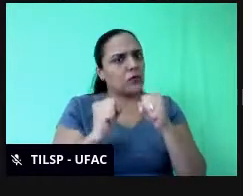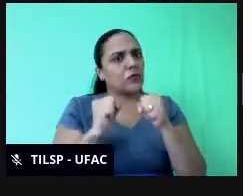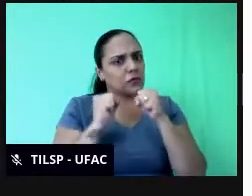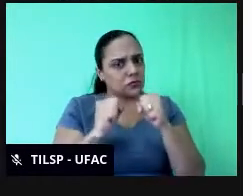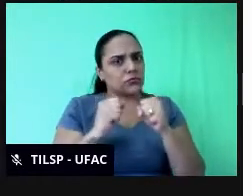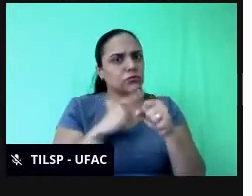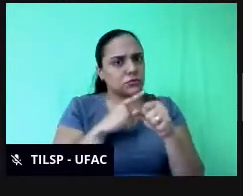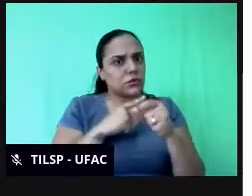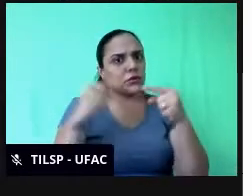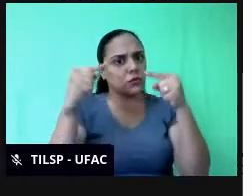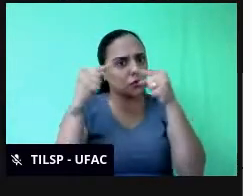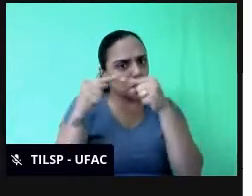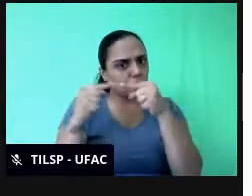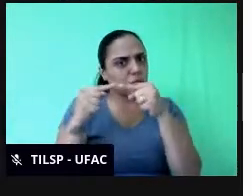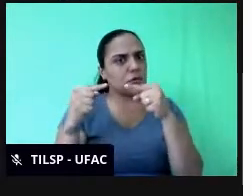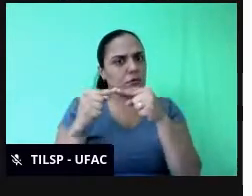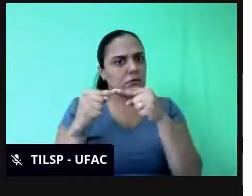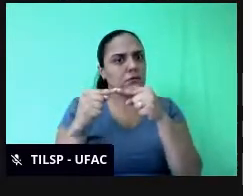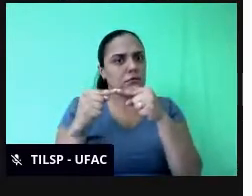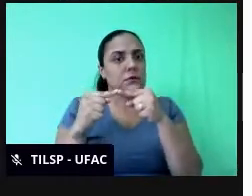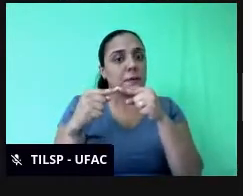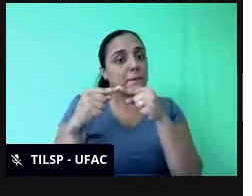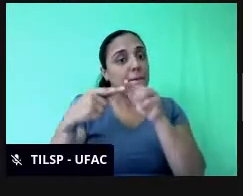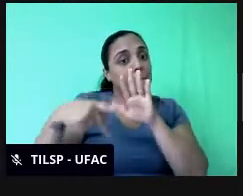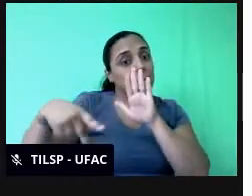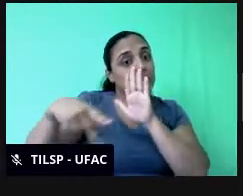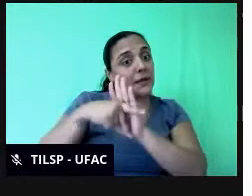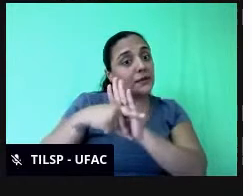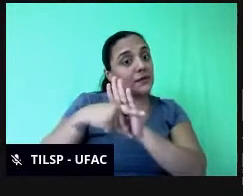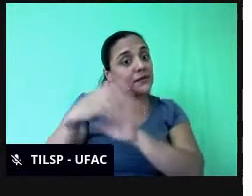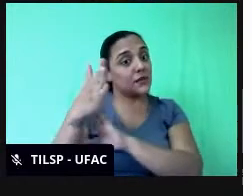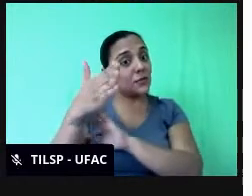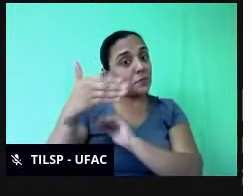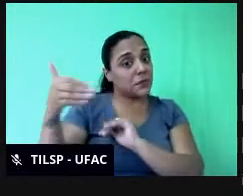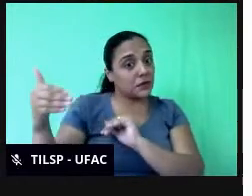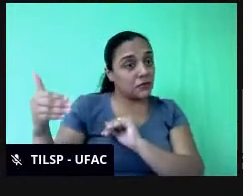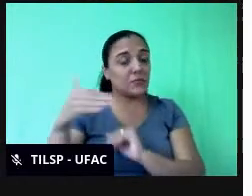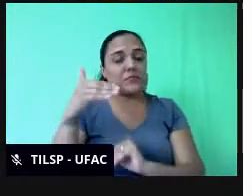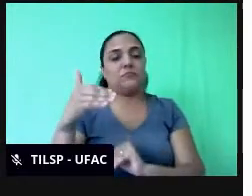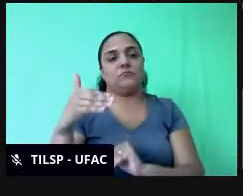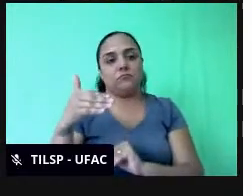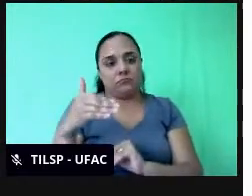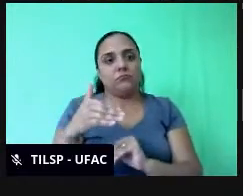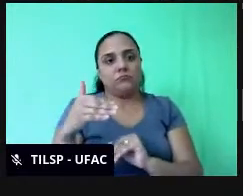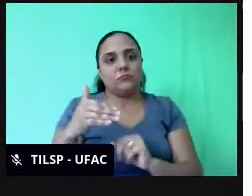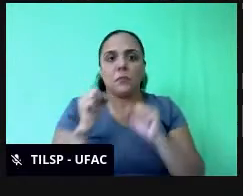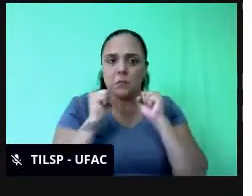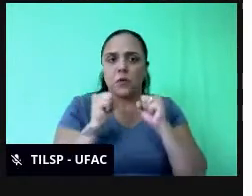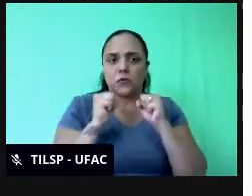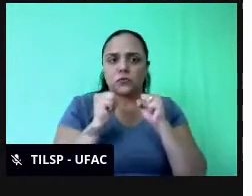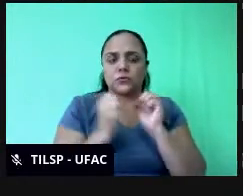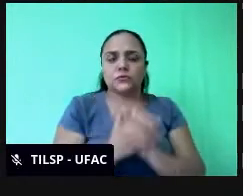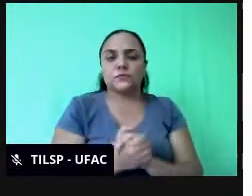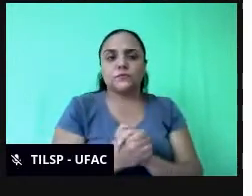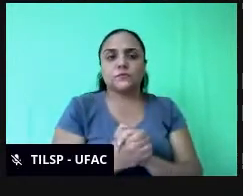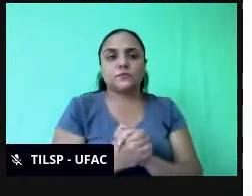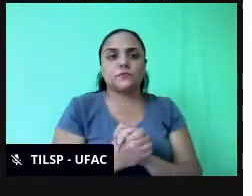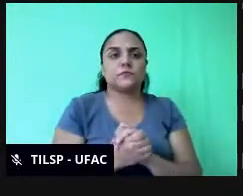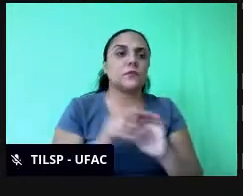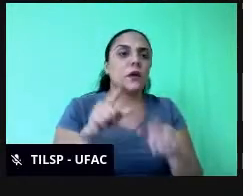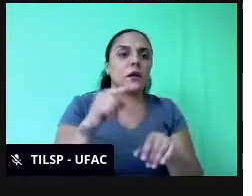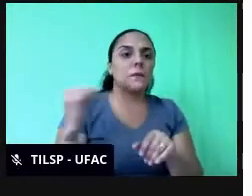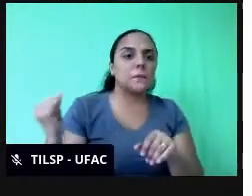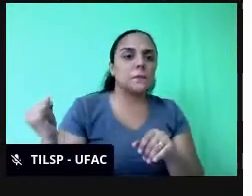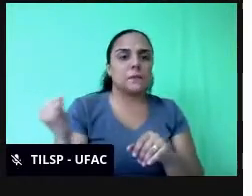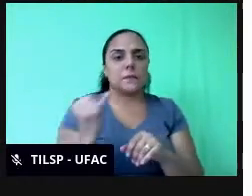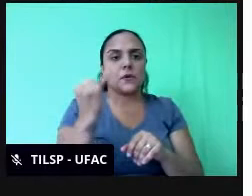DHA vegano, que é de origem, gente, de algas e de microalgas. Então, eu só ressalto a importância